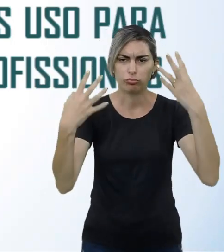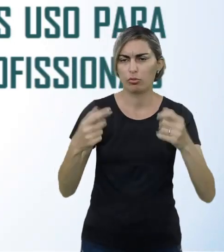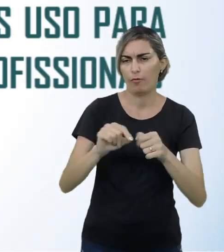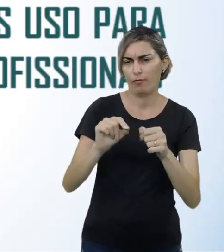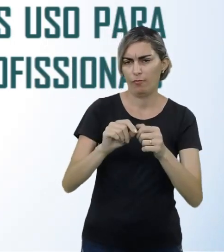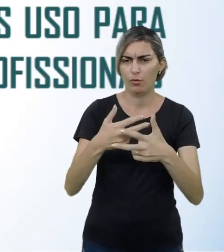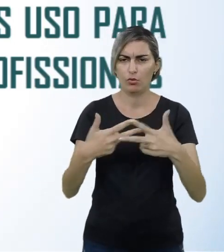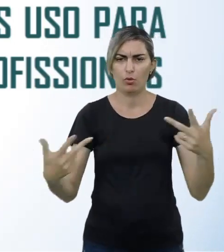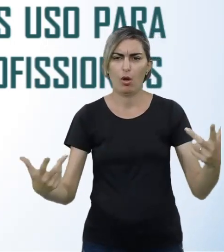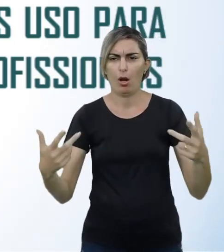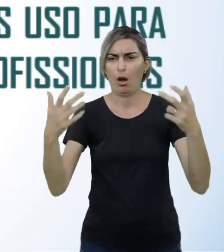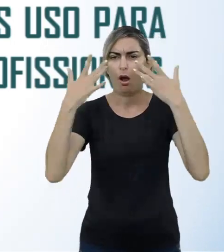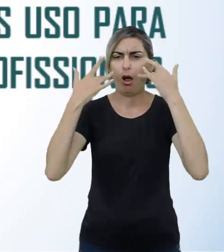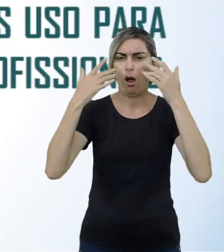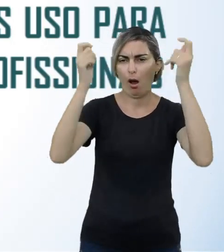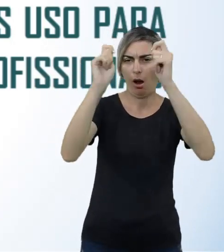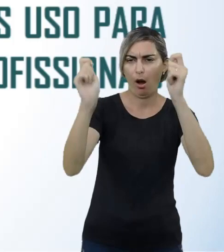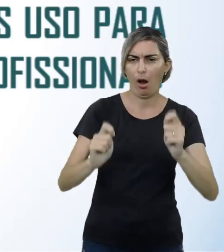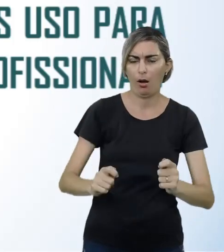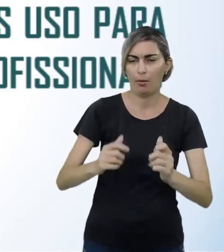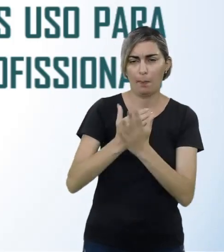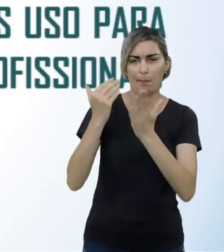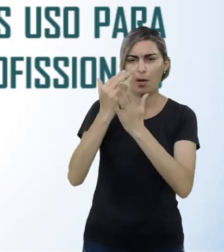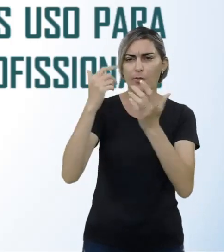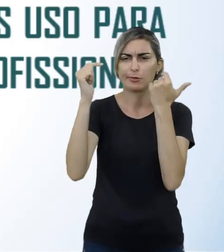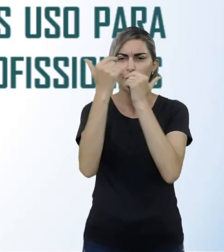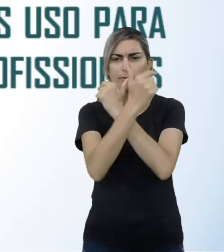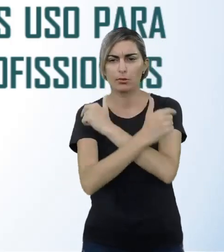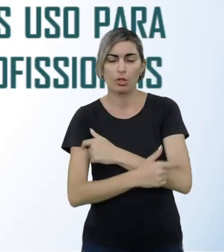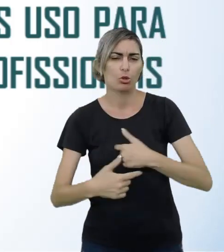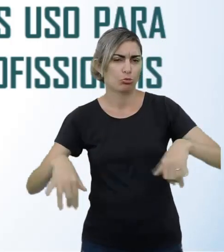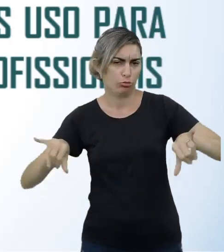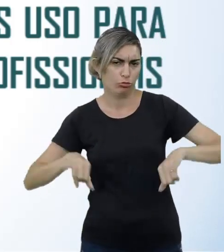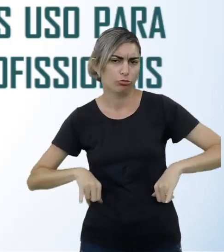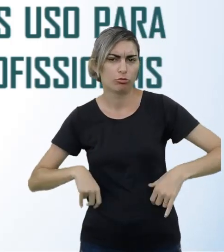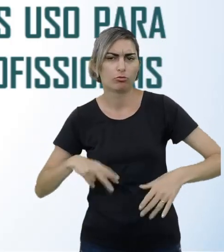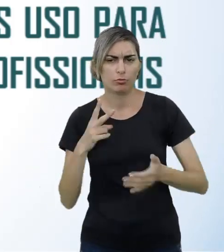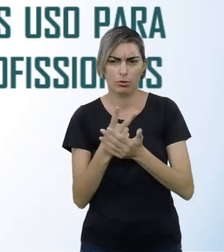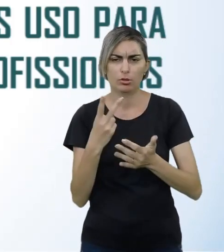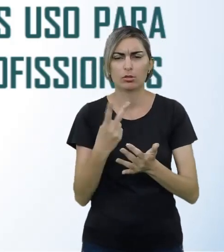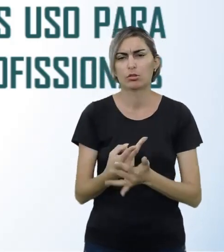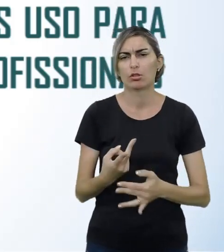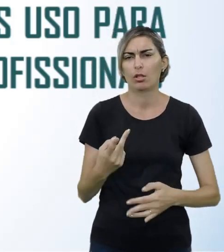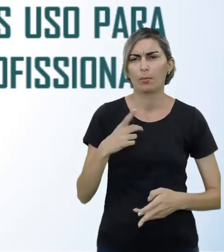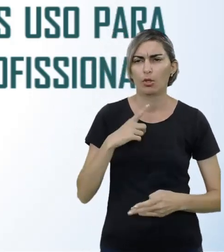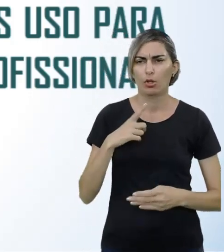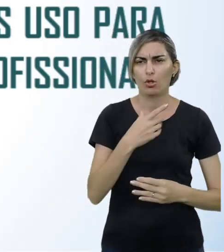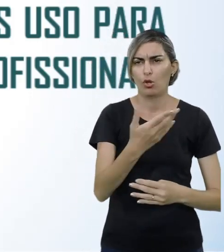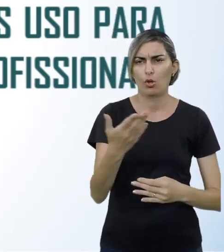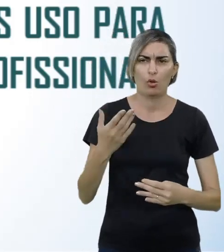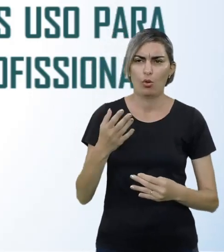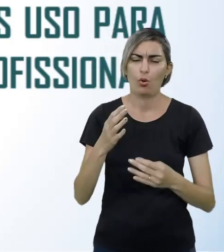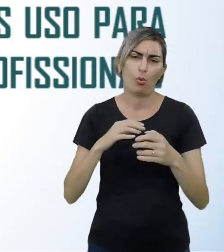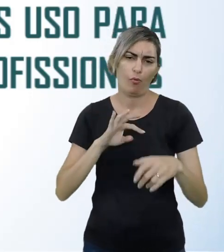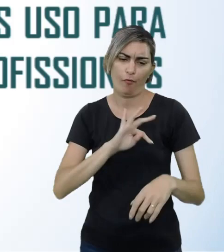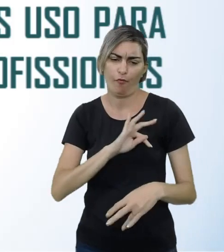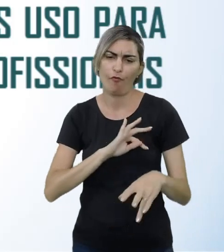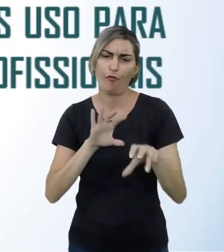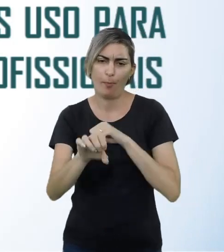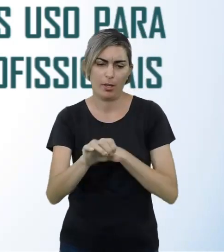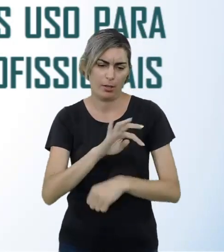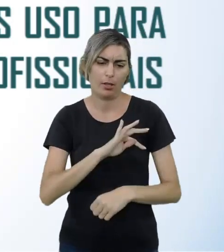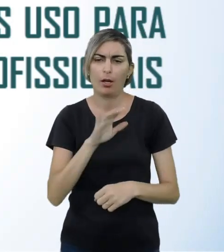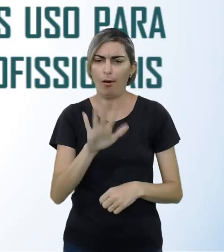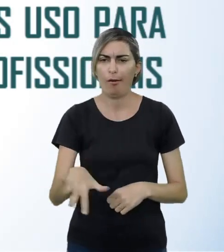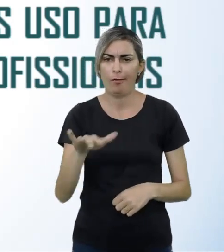fazer algumas obras de arte mais animadas. E eles sofriam sempre que tinham que modificar a sua obra, eles não tinham formação técnica na